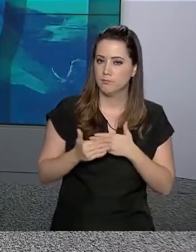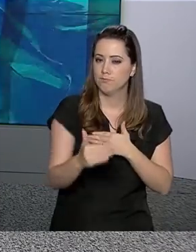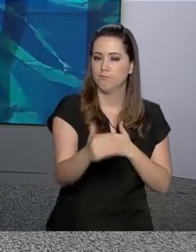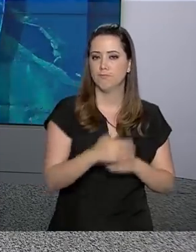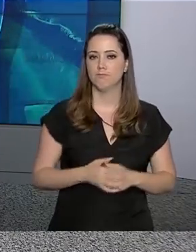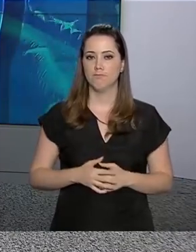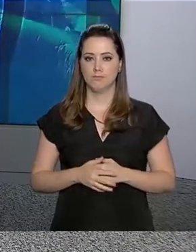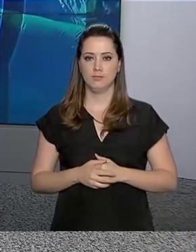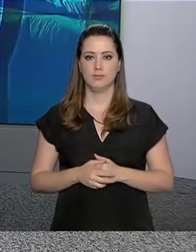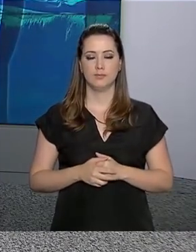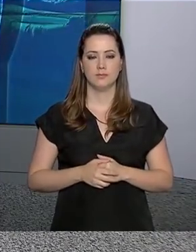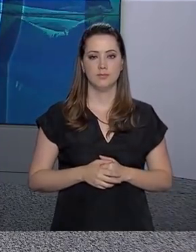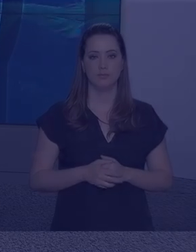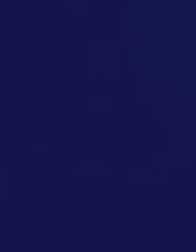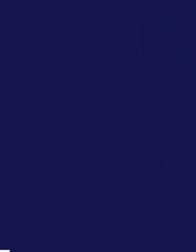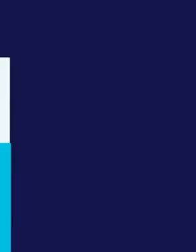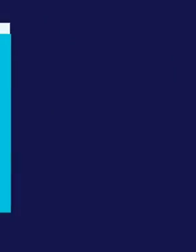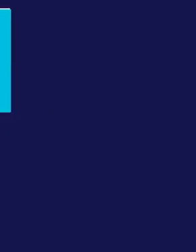começa agora.